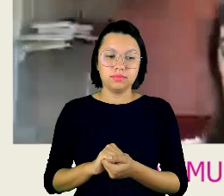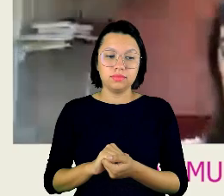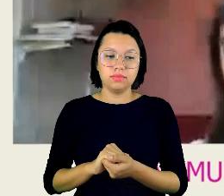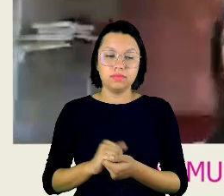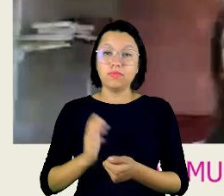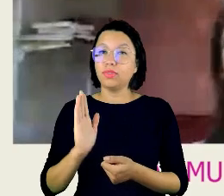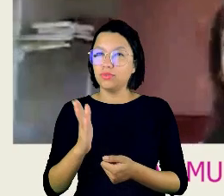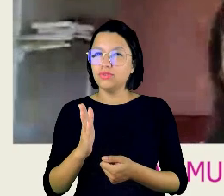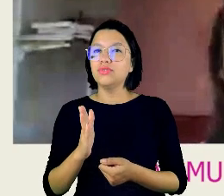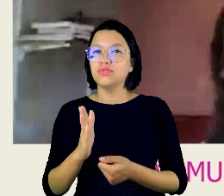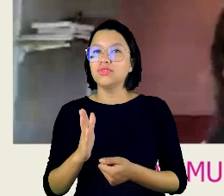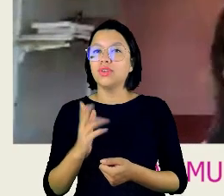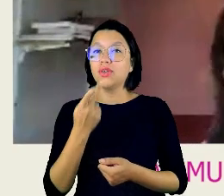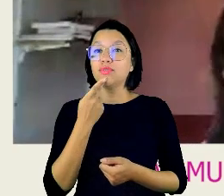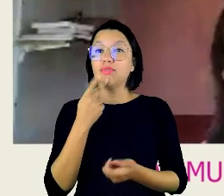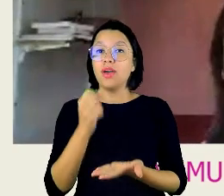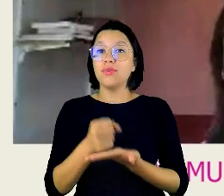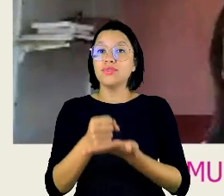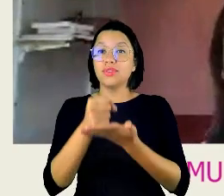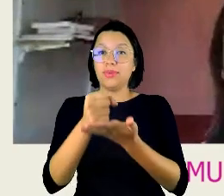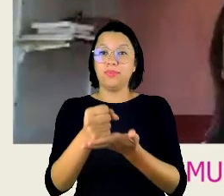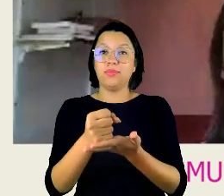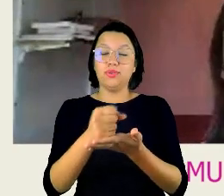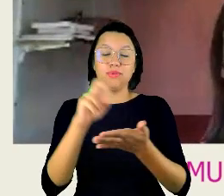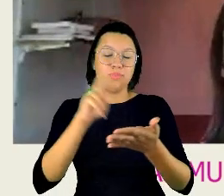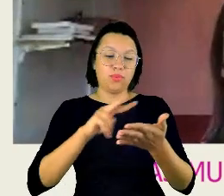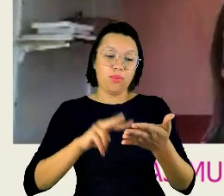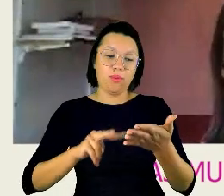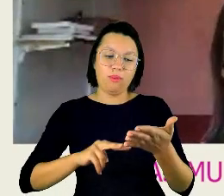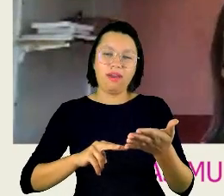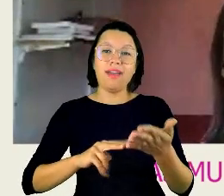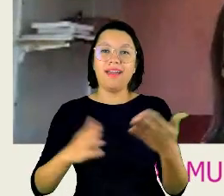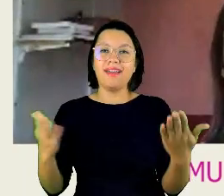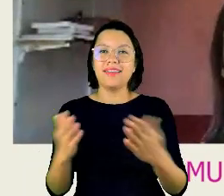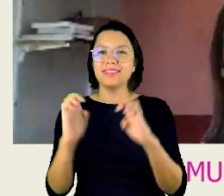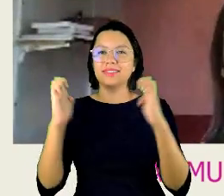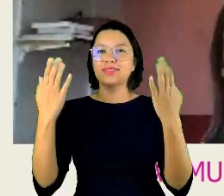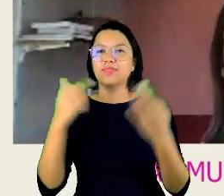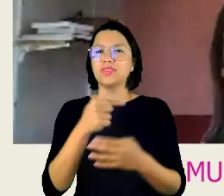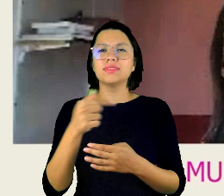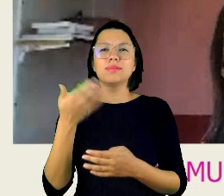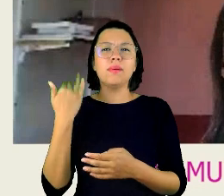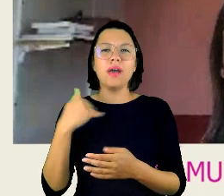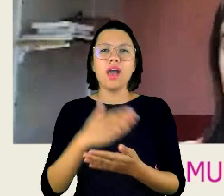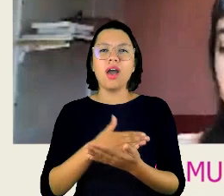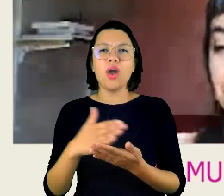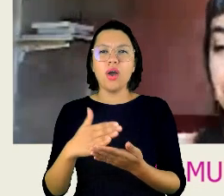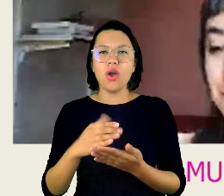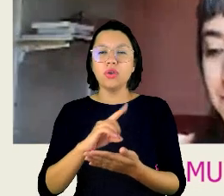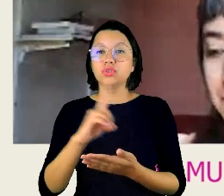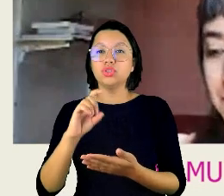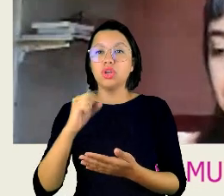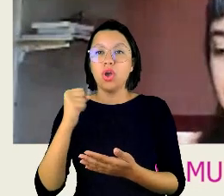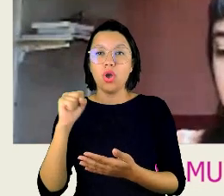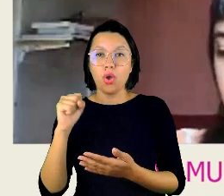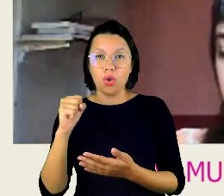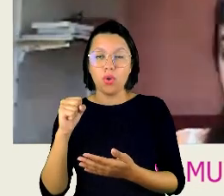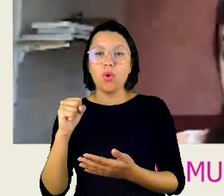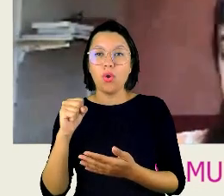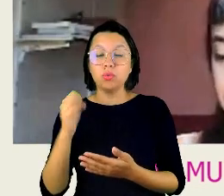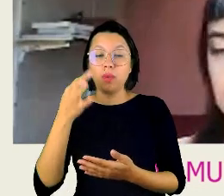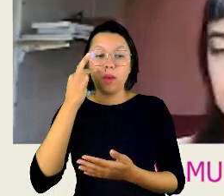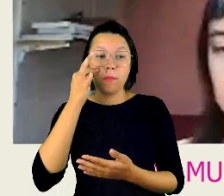Eu vou já dizer os apoios, que eu estou lendo o roteiro. Esse evento, a semana passada, começamos no dia 8, com